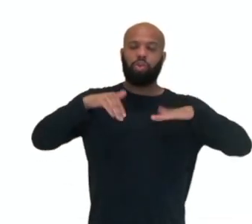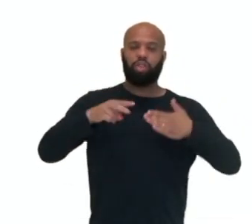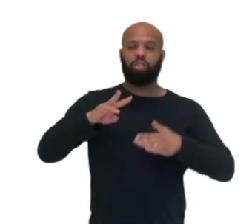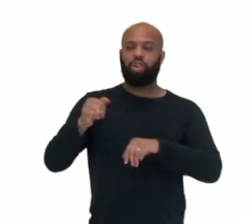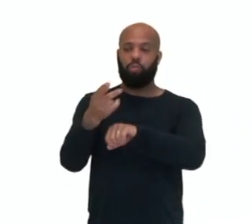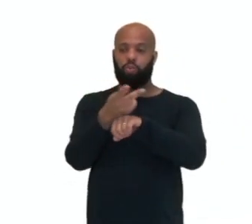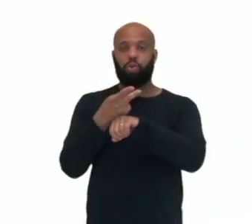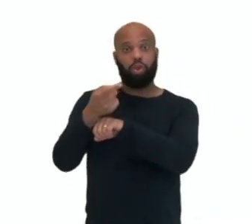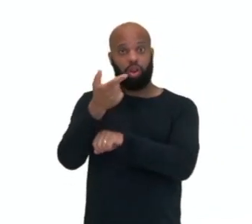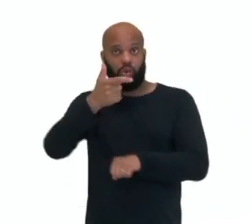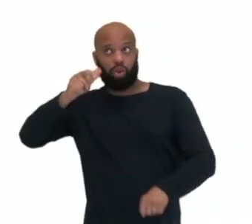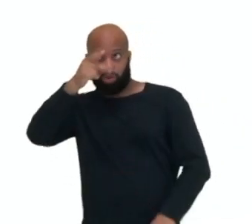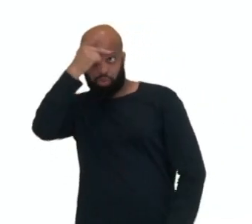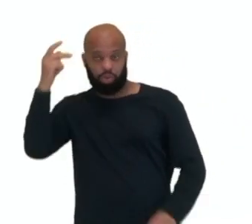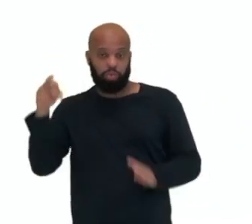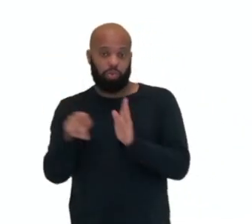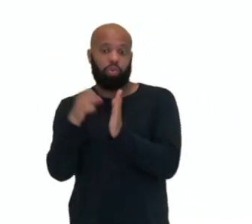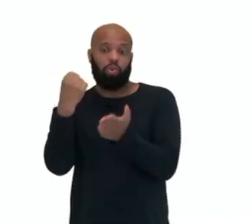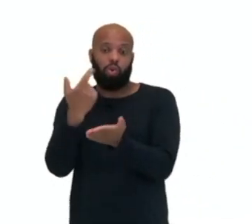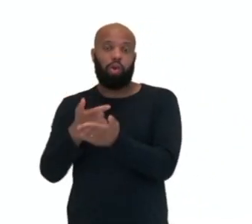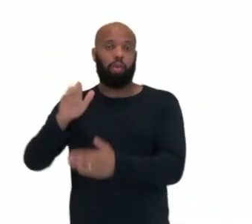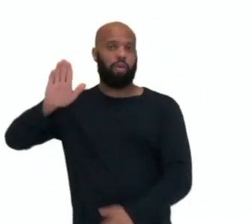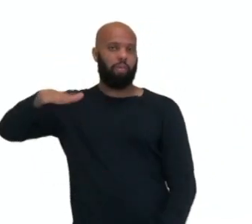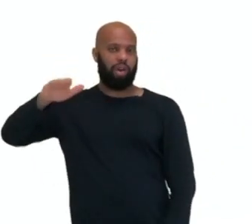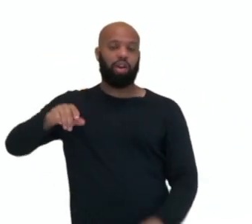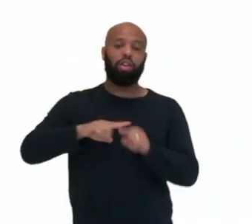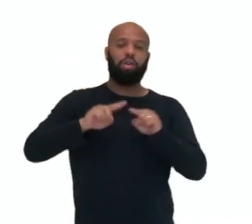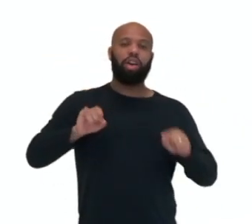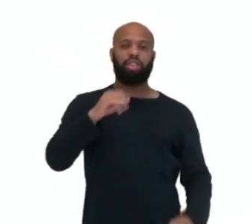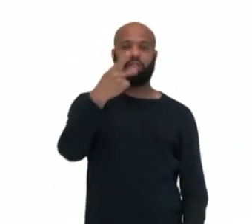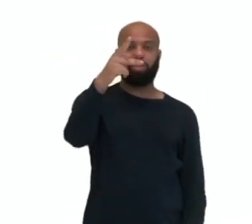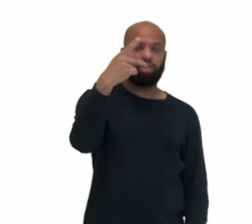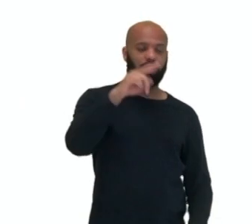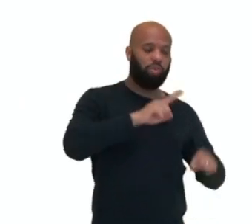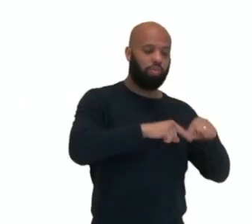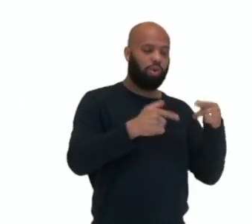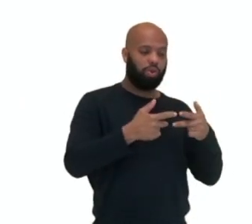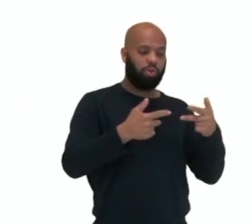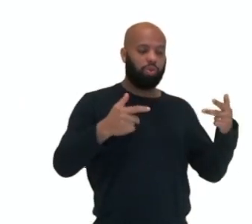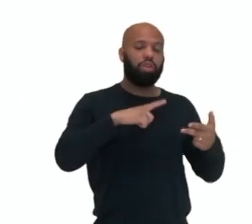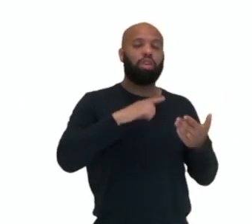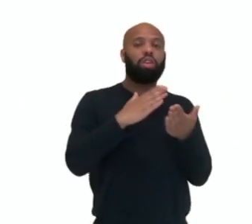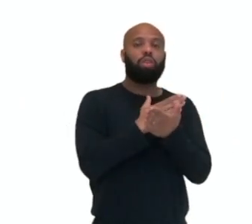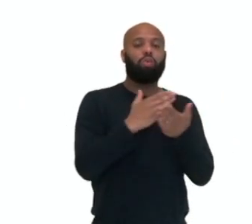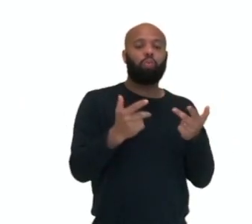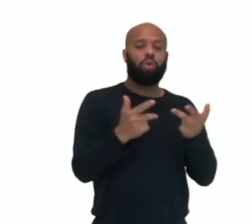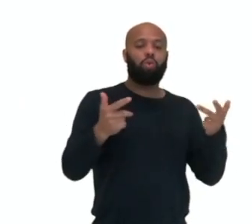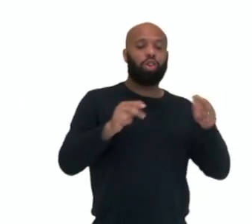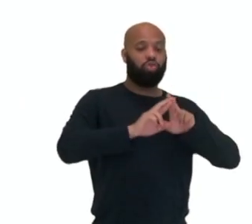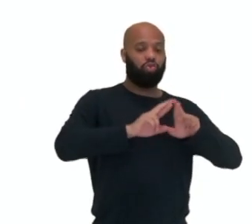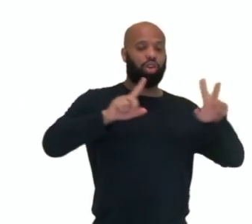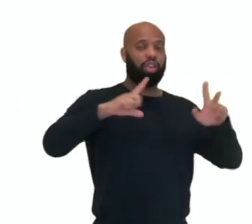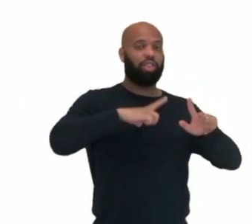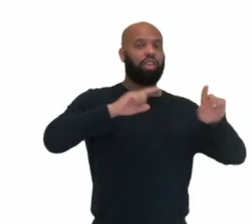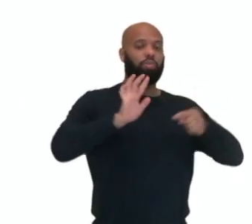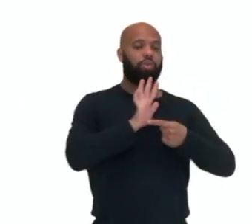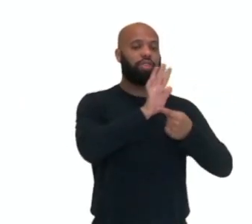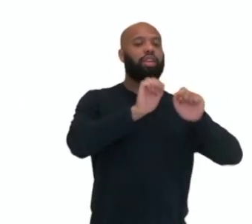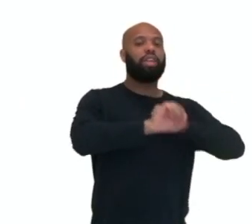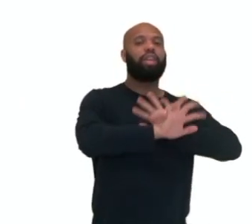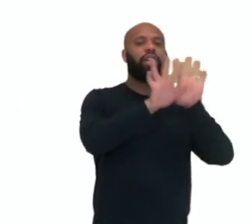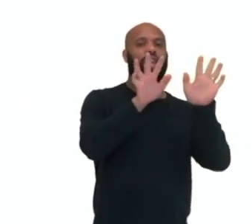procurar a concorrência, obviamente. Mas se o teu produto tem um diferencial, você tem que deixar muito claro para